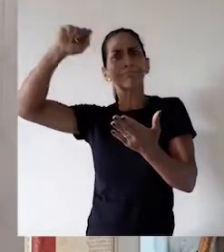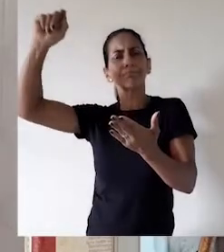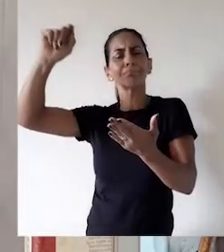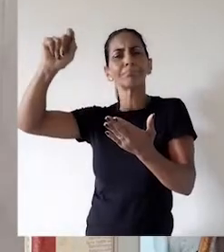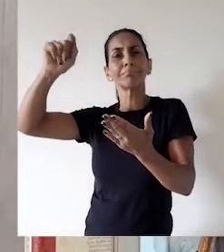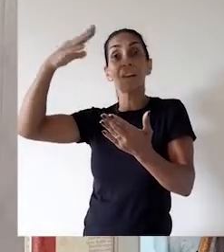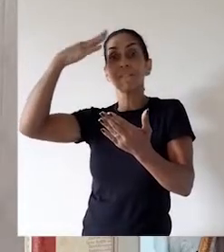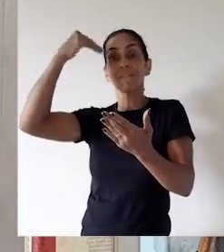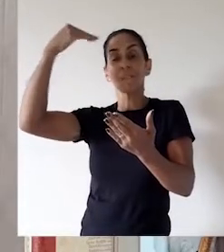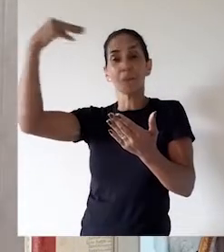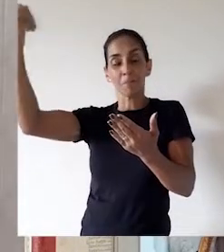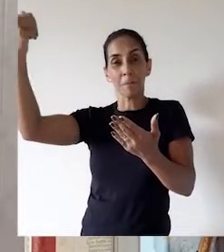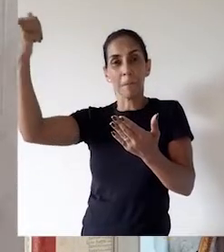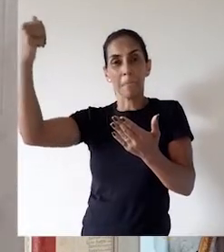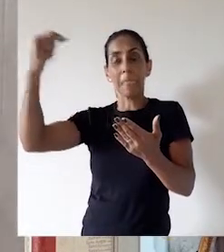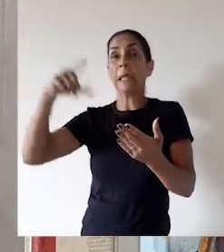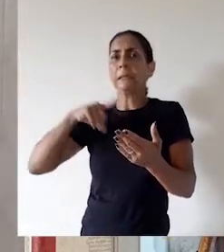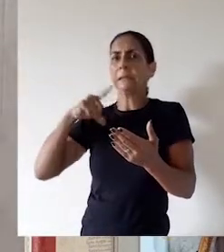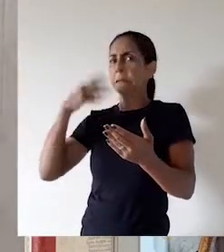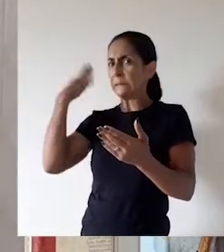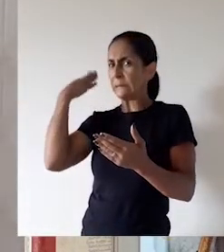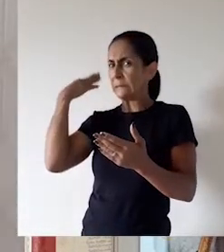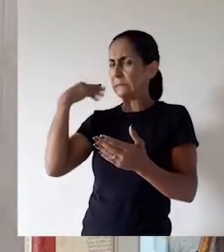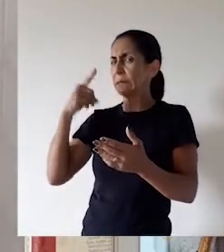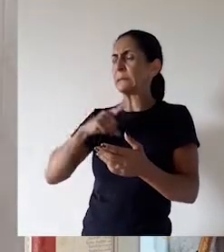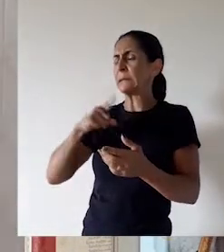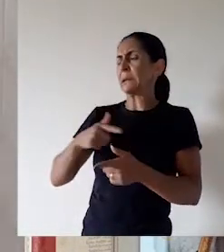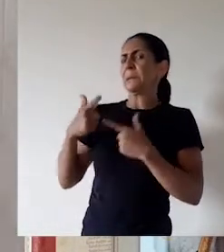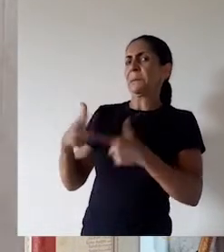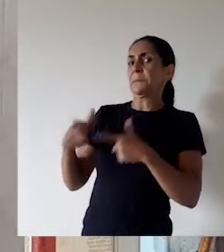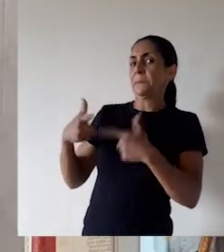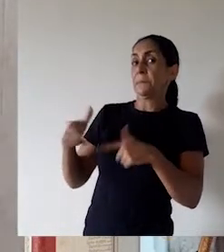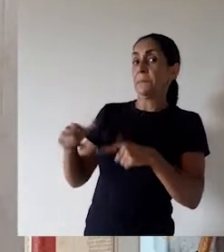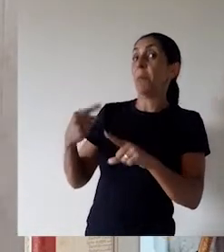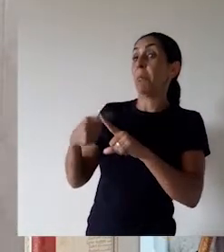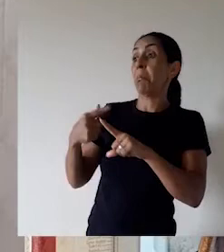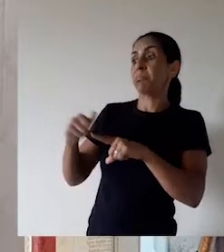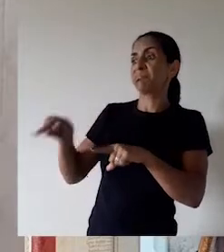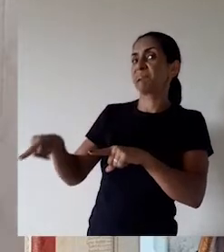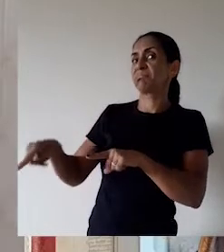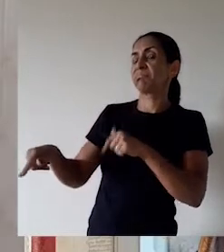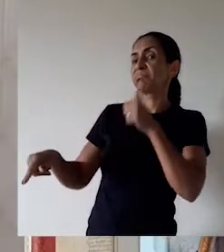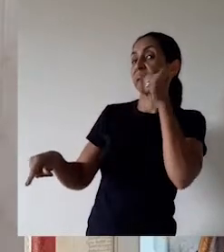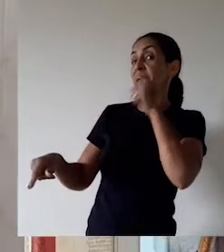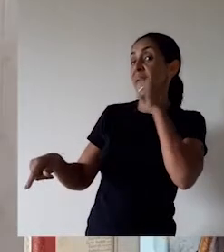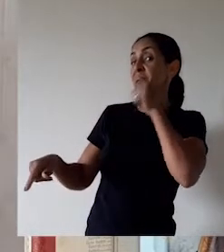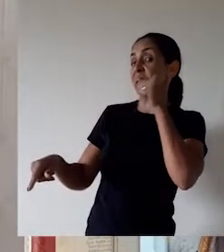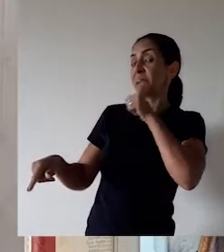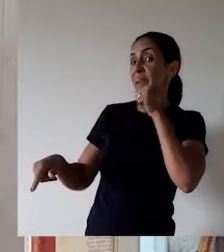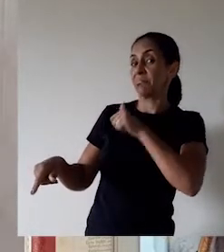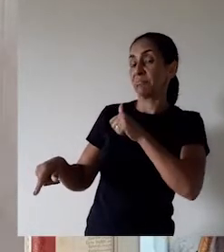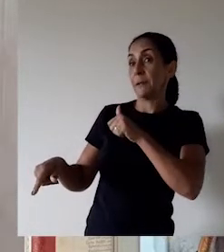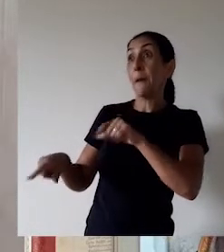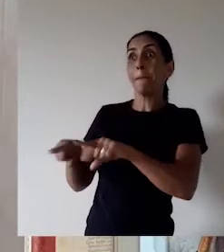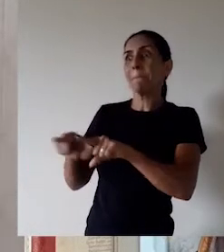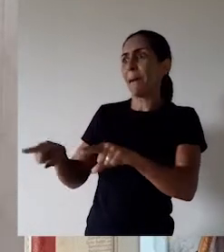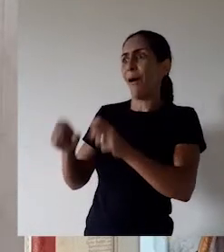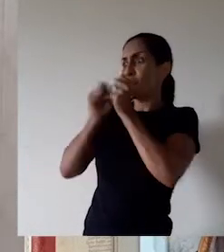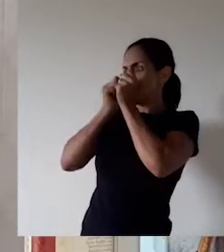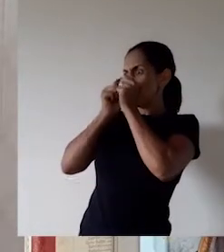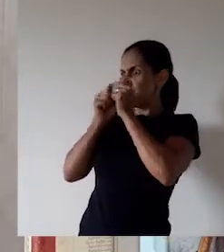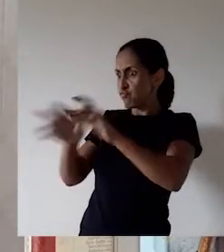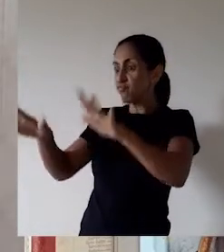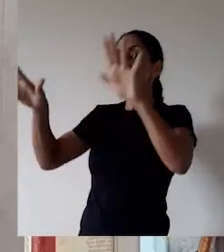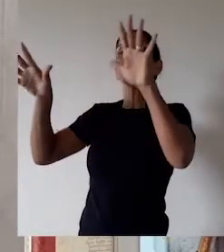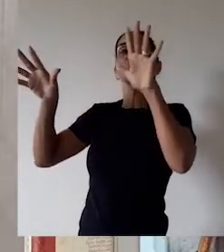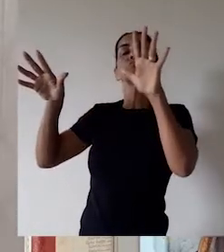primeiro sucesso. E apesar de ter muitas críticas na época, principalmente por ela ser mulher, ninguém segurou essa história e ela acabou se tornando